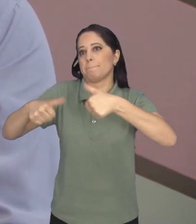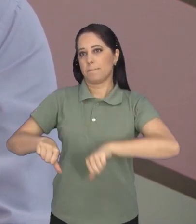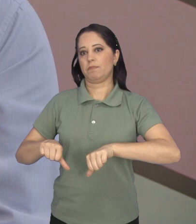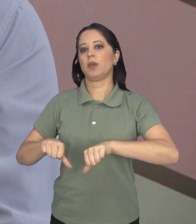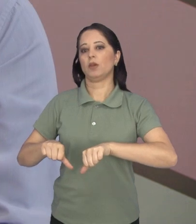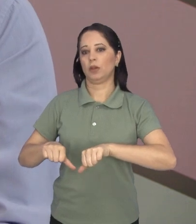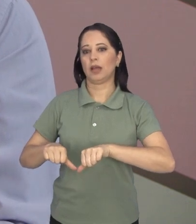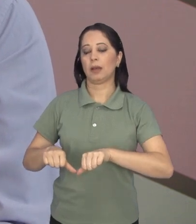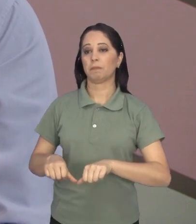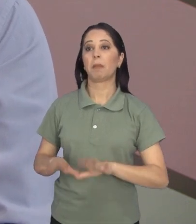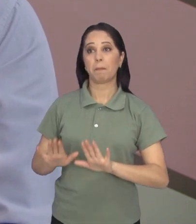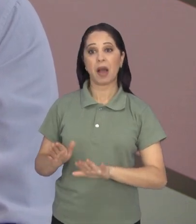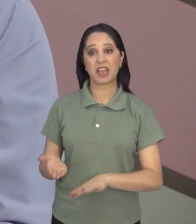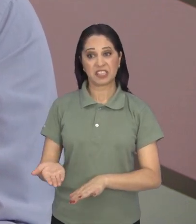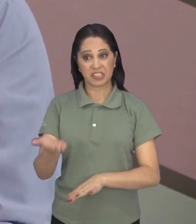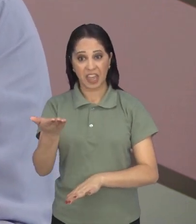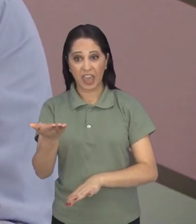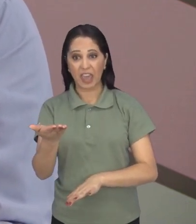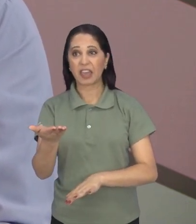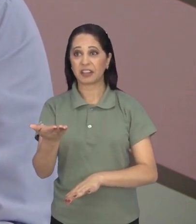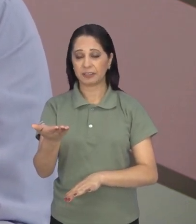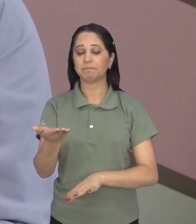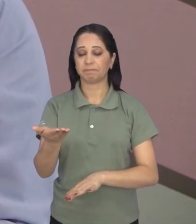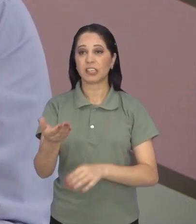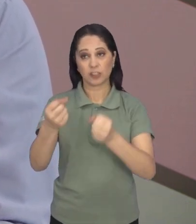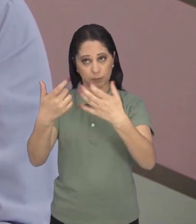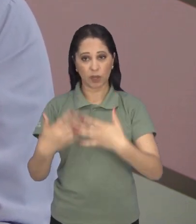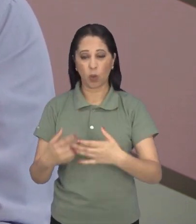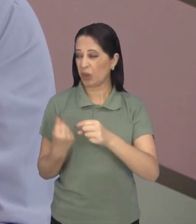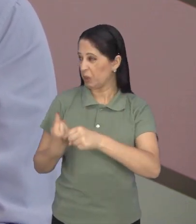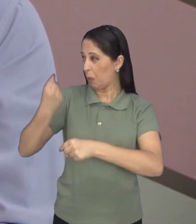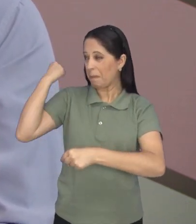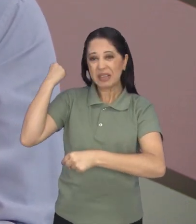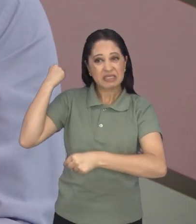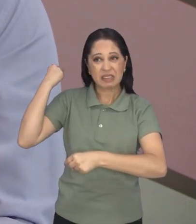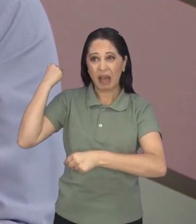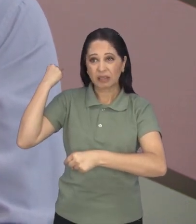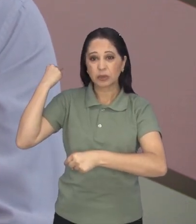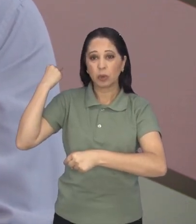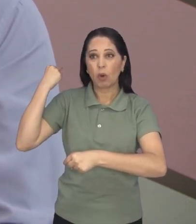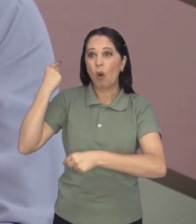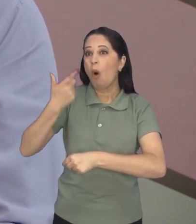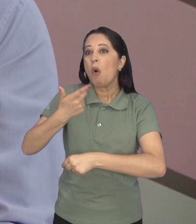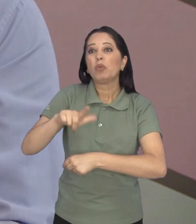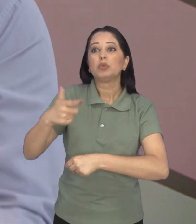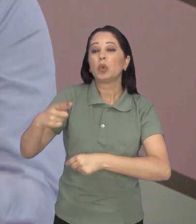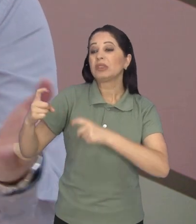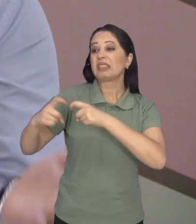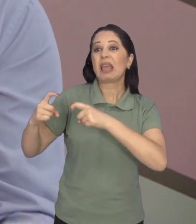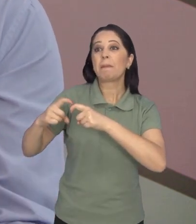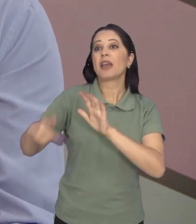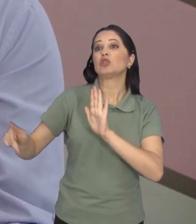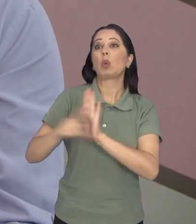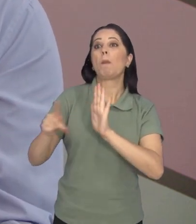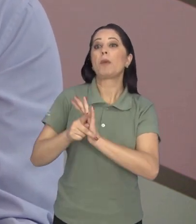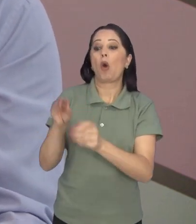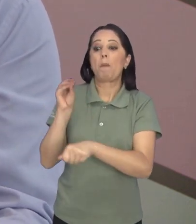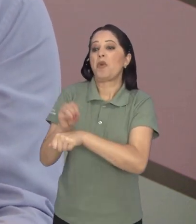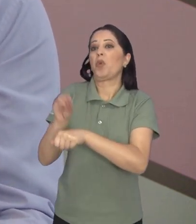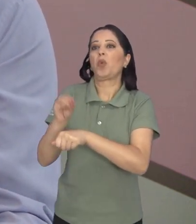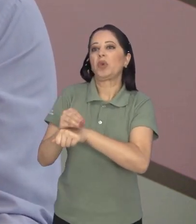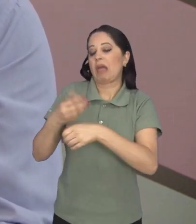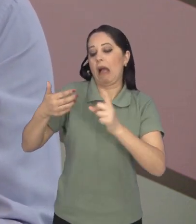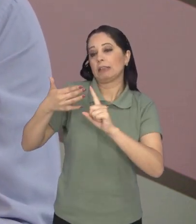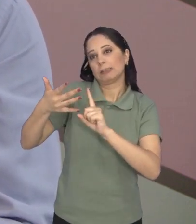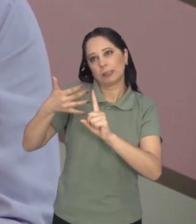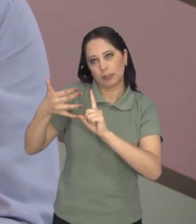tende a piorar. Ele falou uma coisa bastante comum, infelizmente, de acontecer, que é a falta de diagnóstico. Sim. Difícil realmente, a gente,